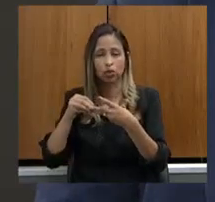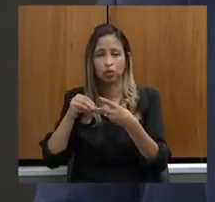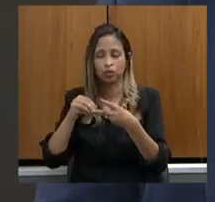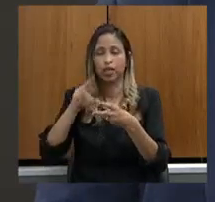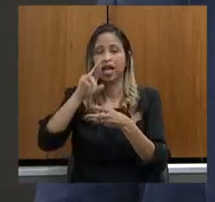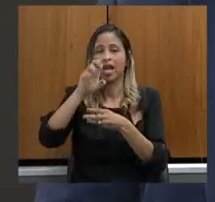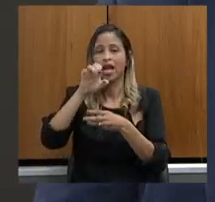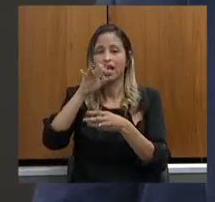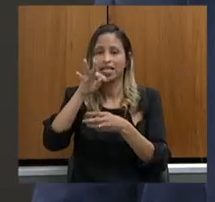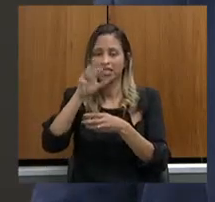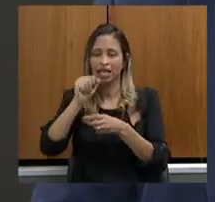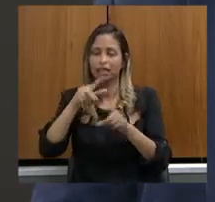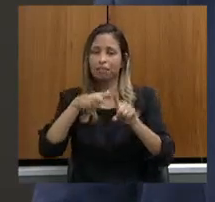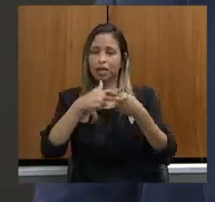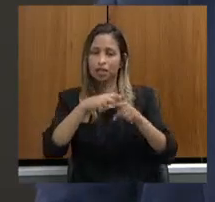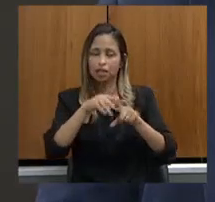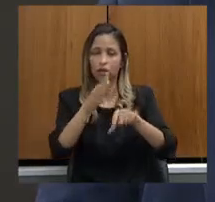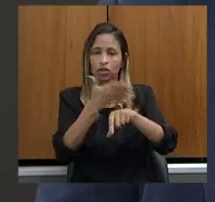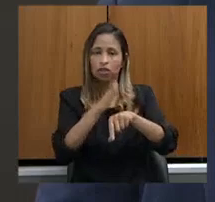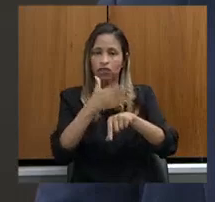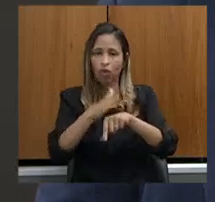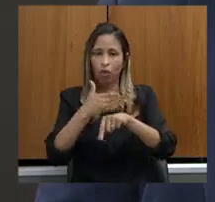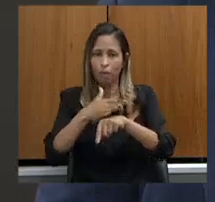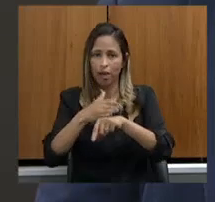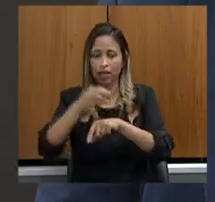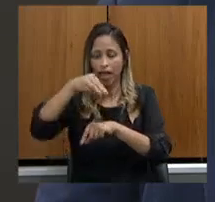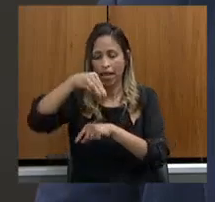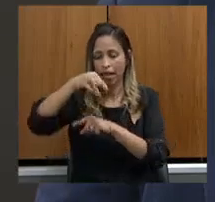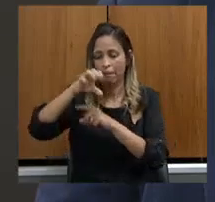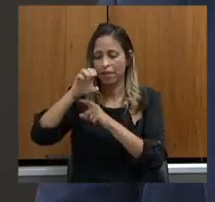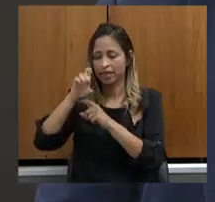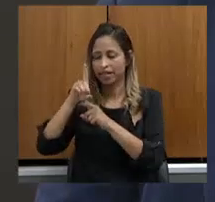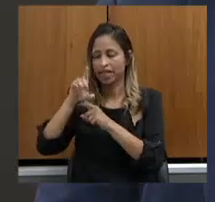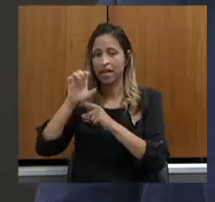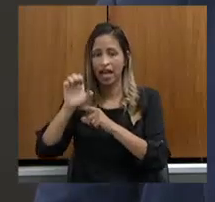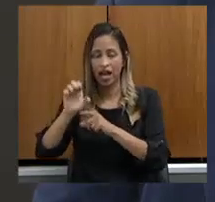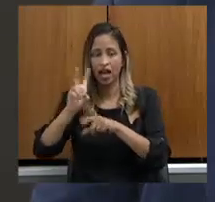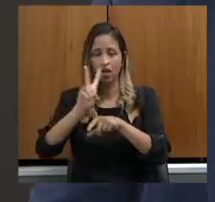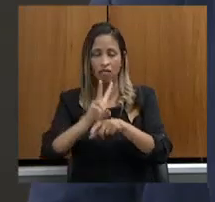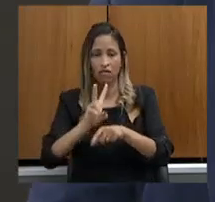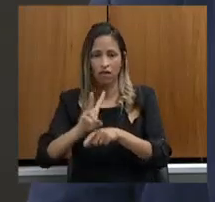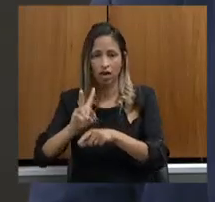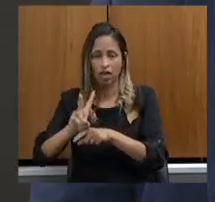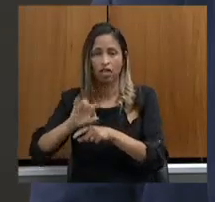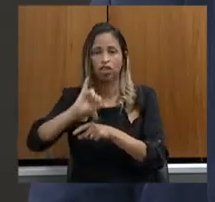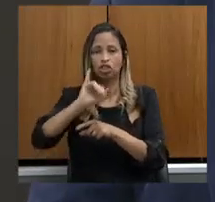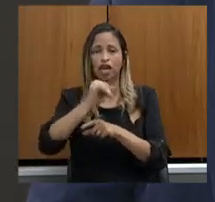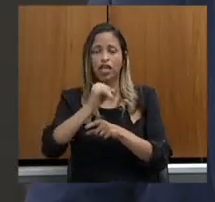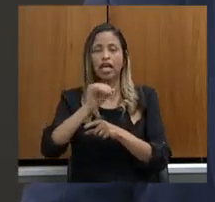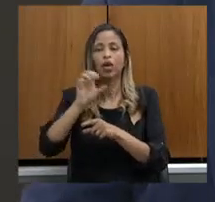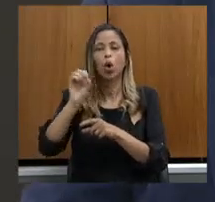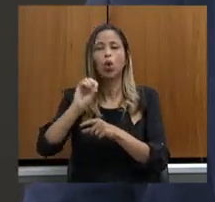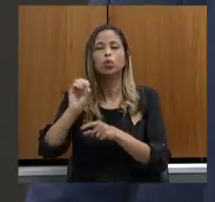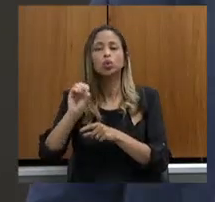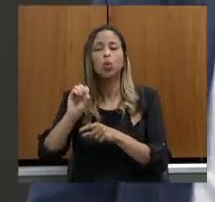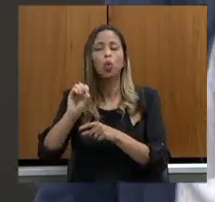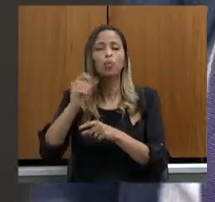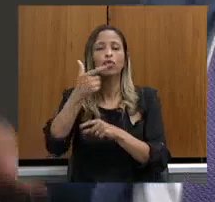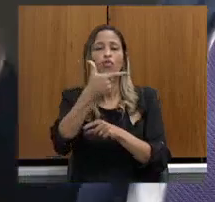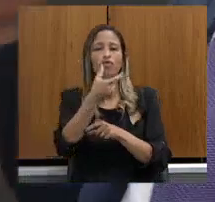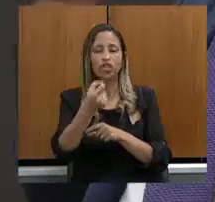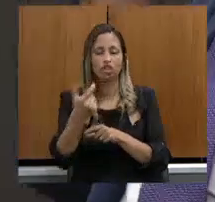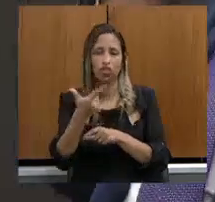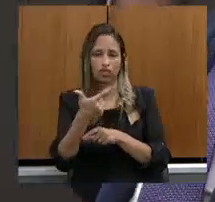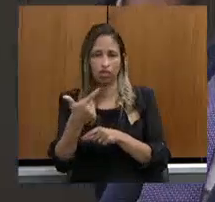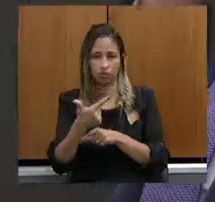e despesas com manutenção e desenvolvimento em ensino MDF orçamento fiscal aqui tá Janeiro outubro de 2022